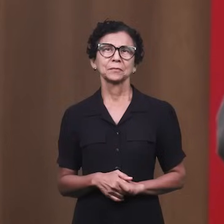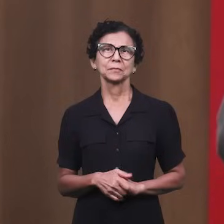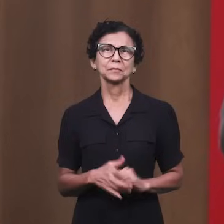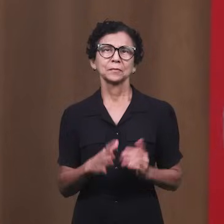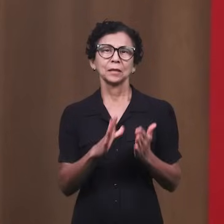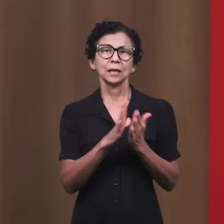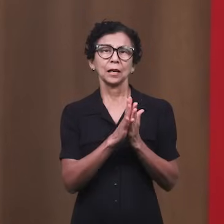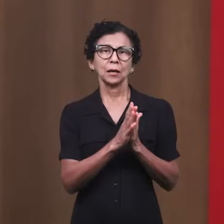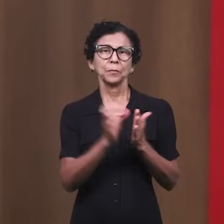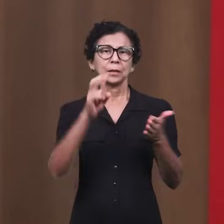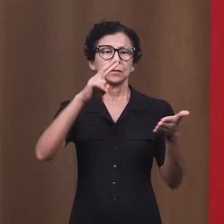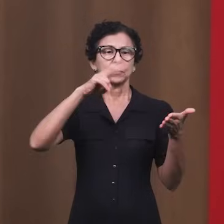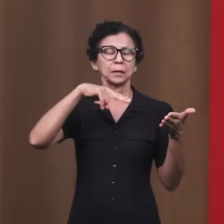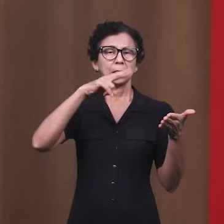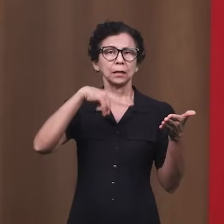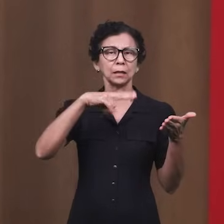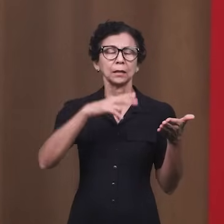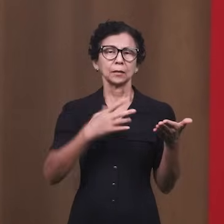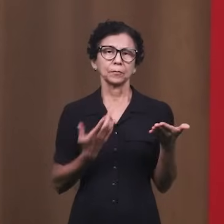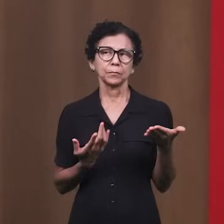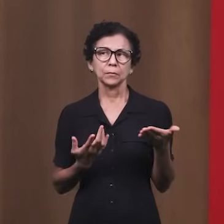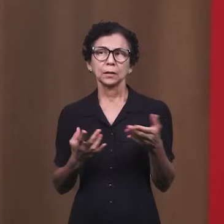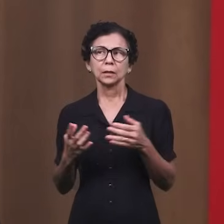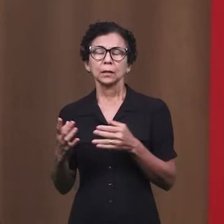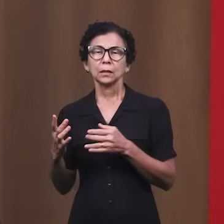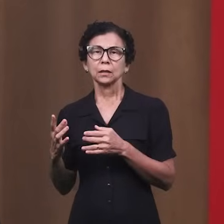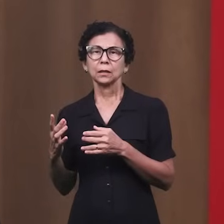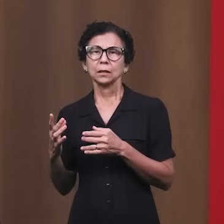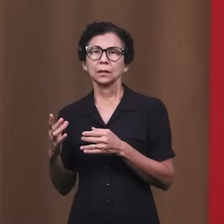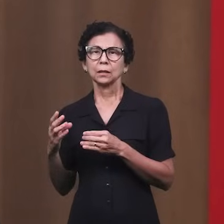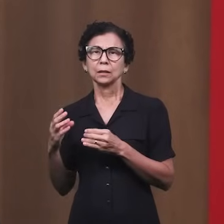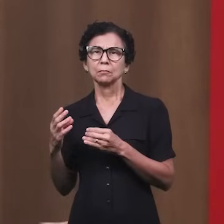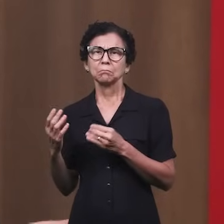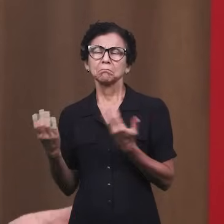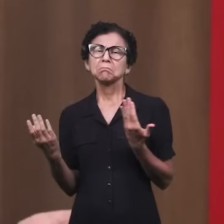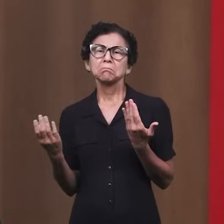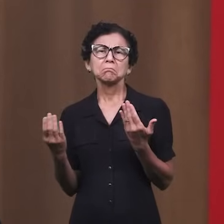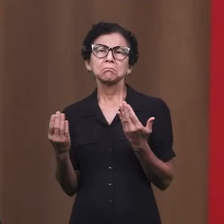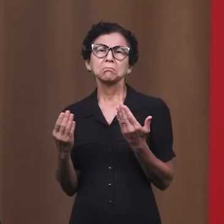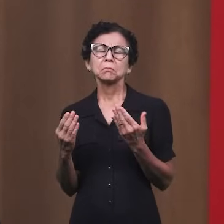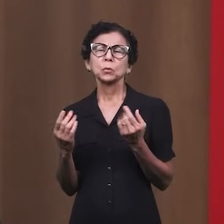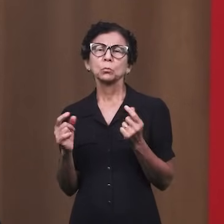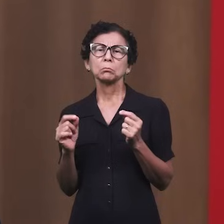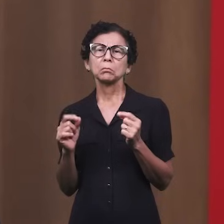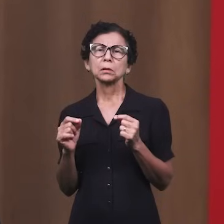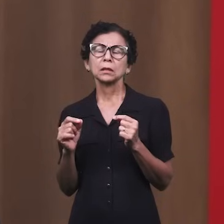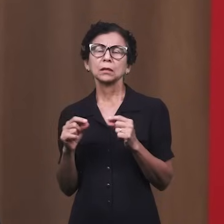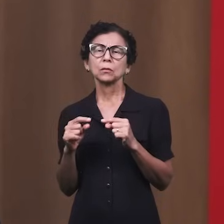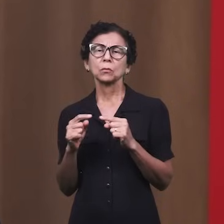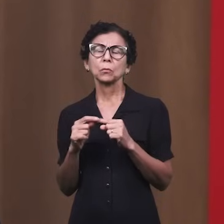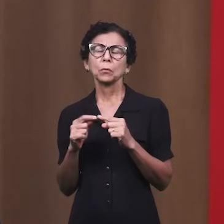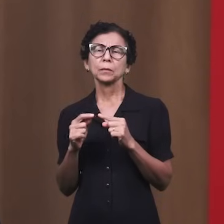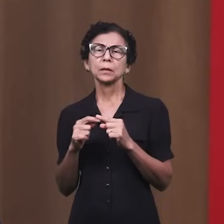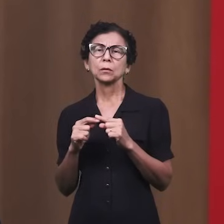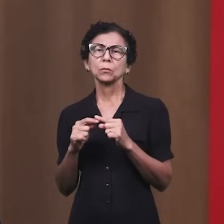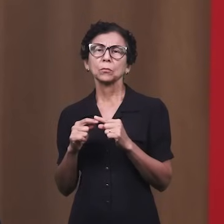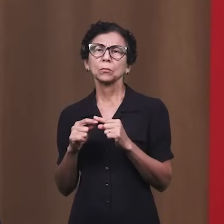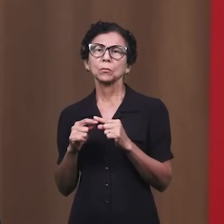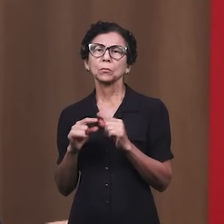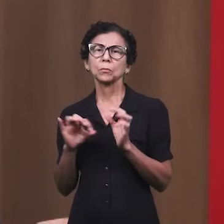salvação e nós todos Queremos ser salvos nós estamos lutando pela nossa